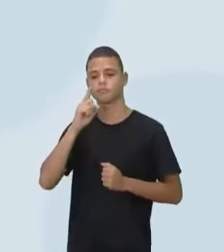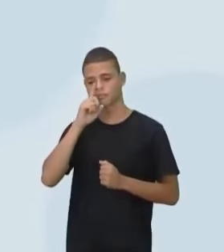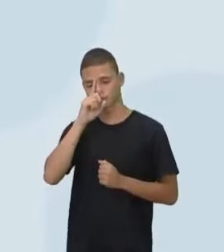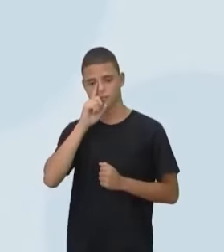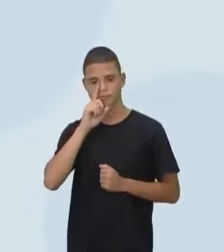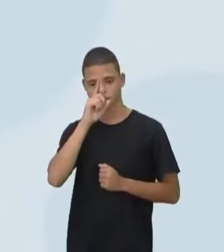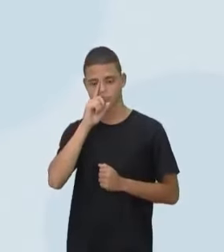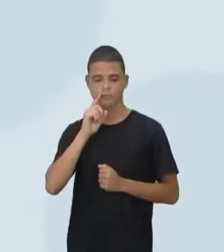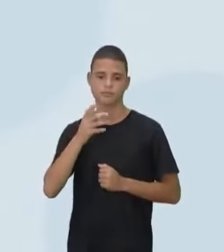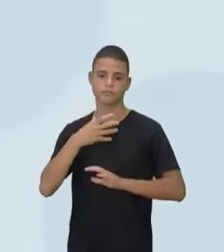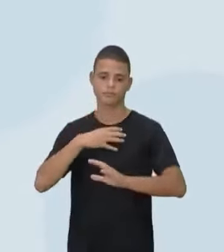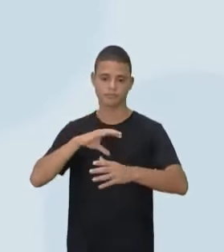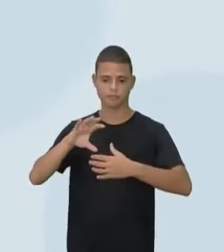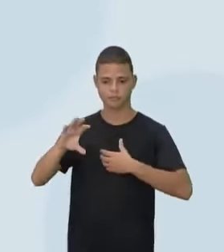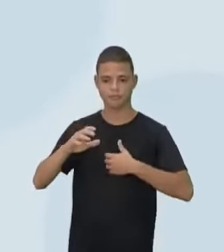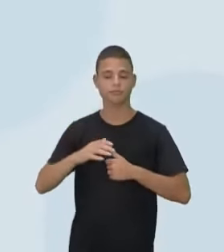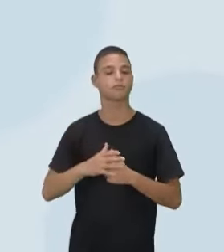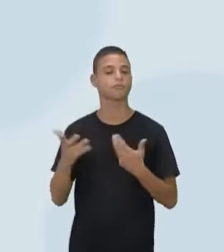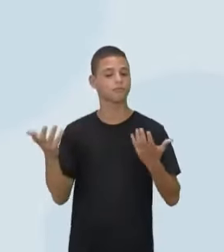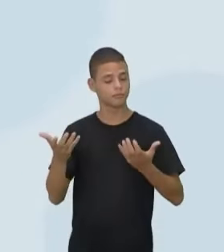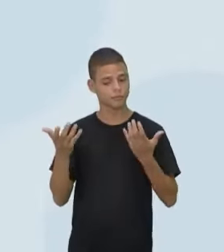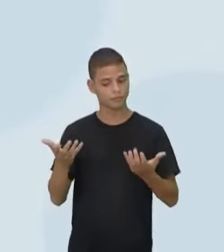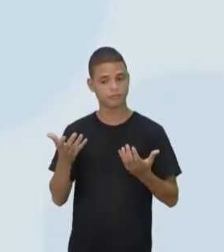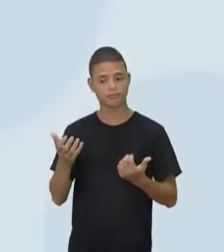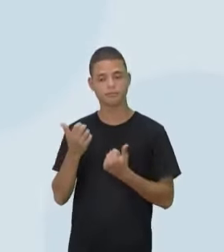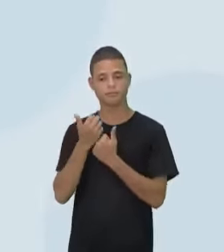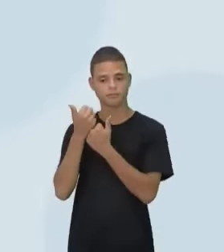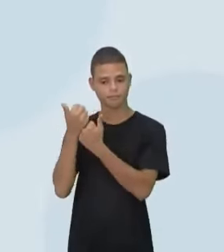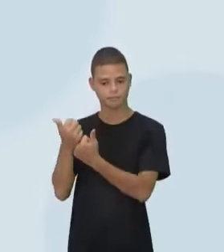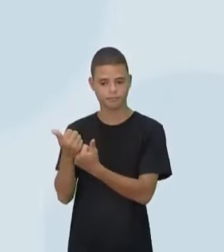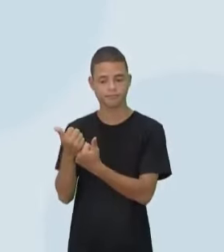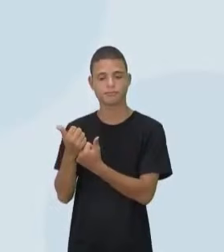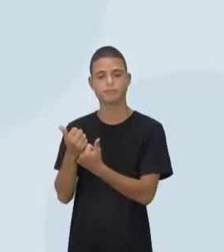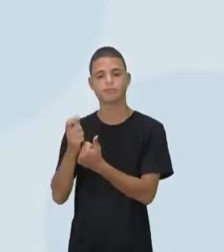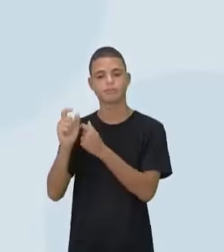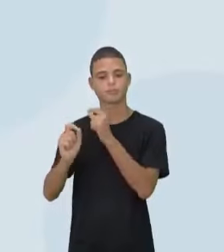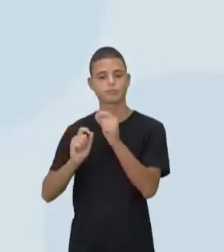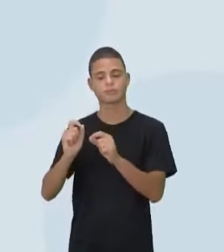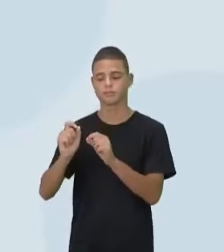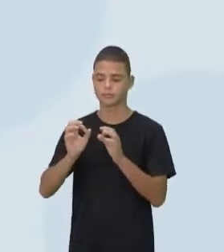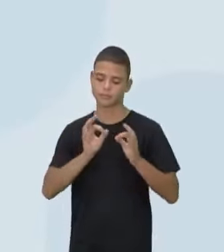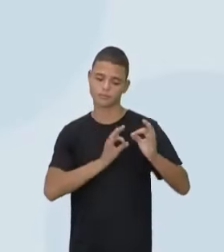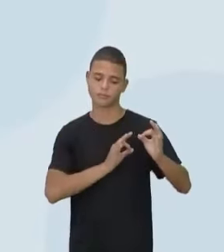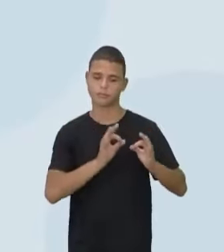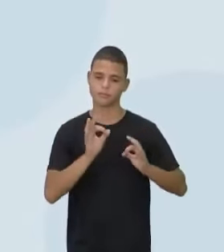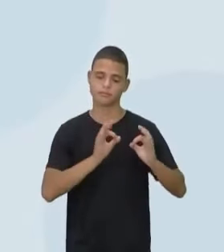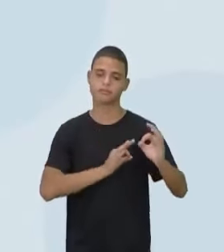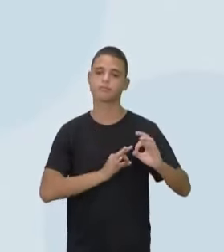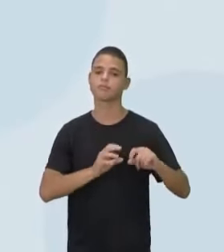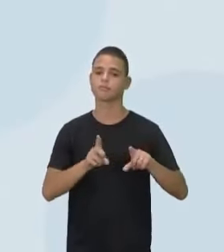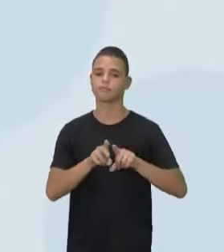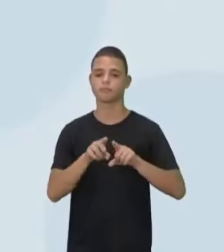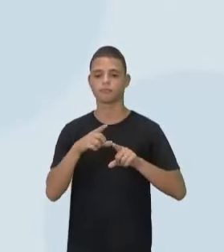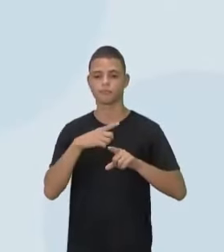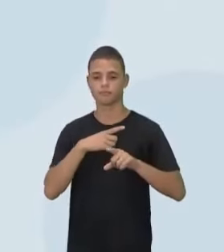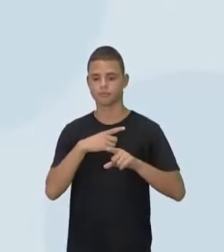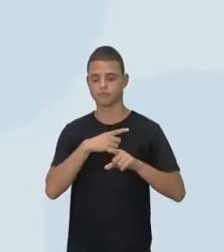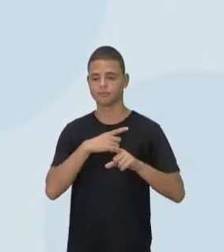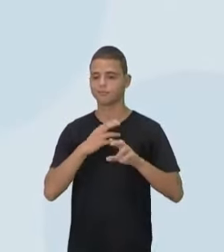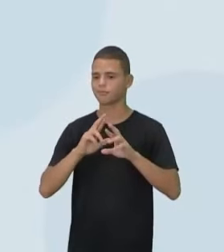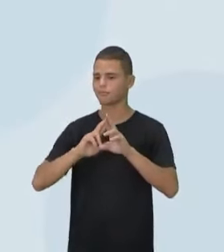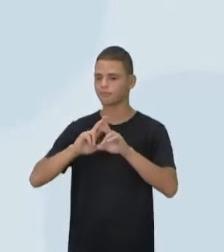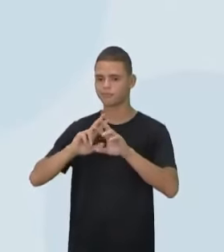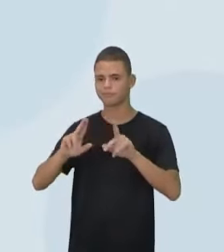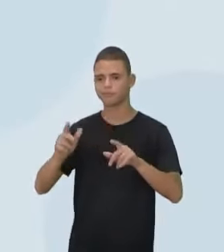resiliências. Queria só reforçar para vocês que esse programa, né, ele também está aí alinhado a